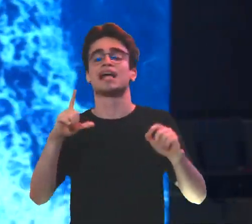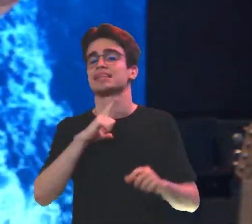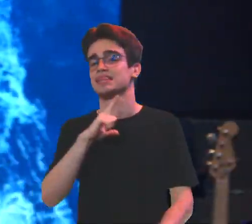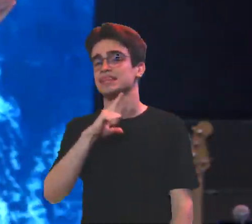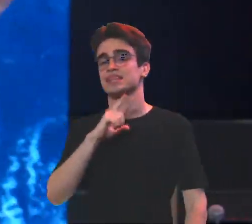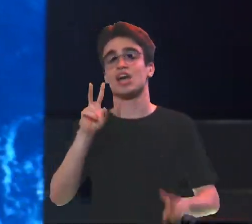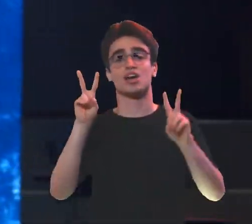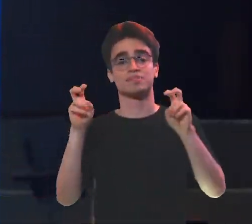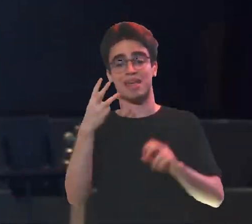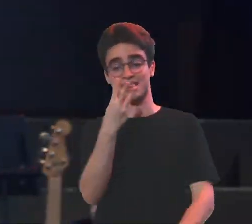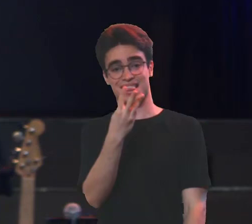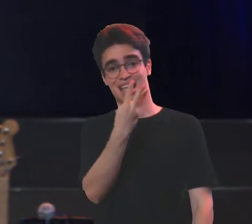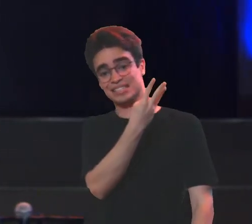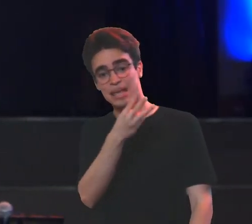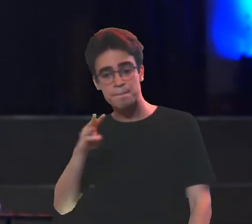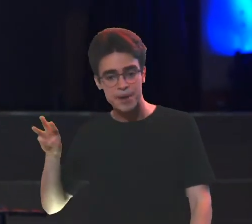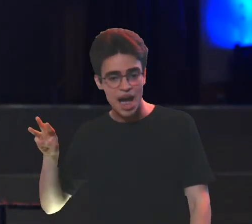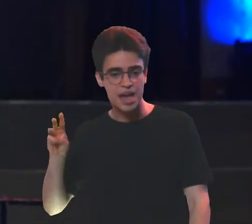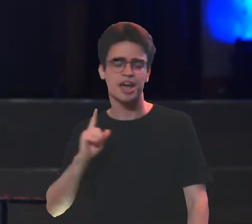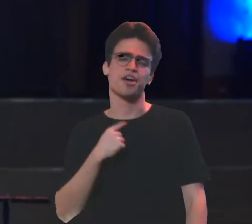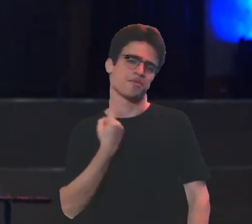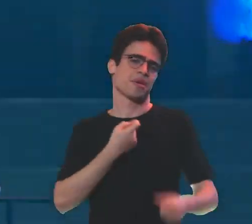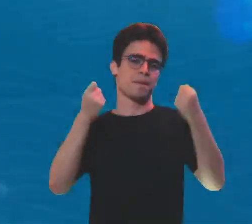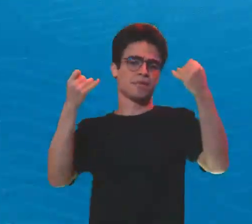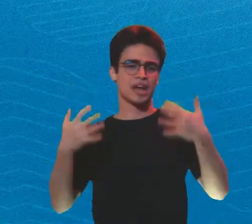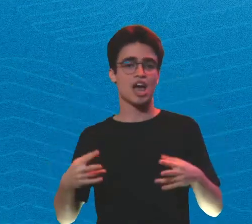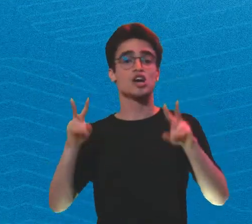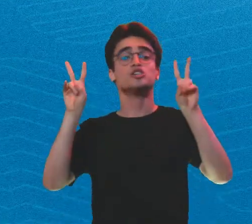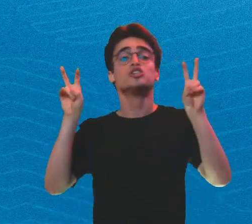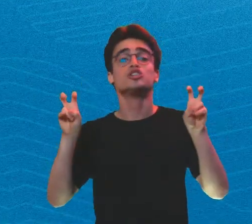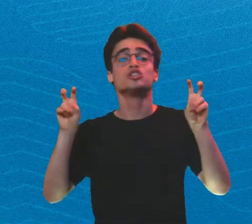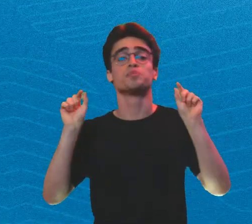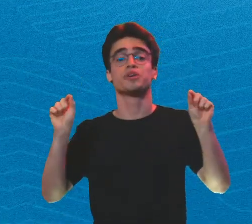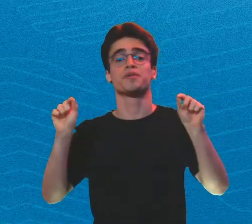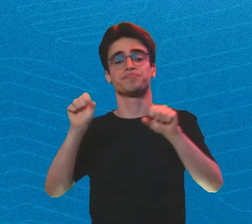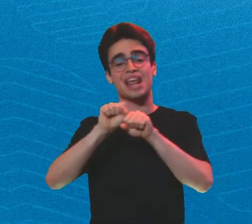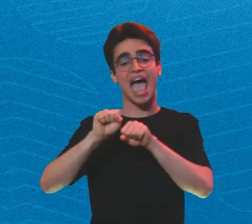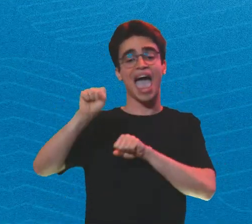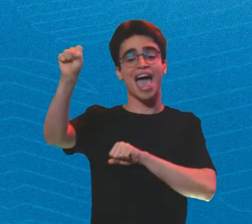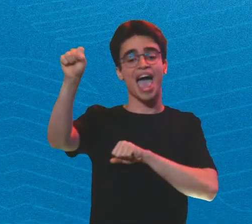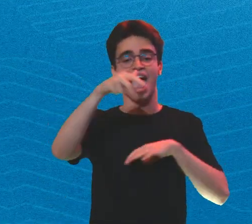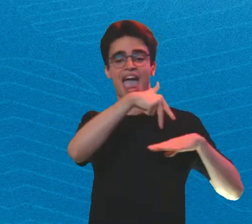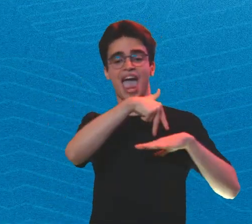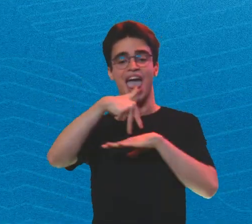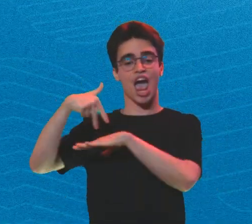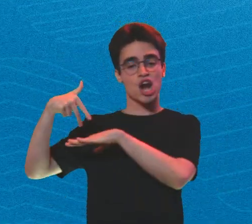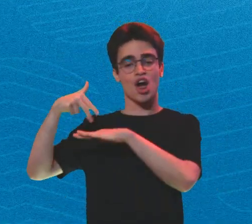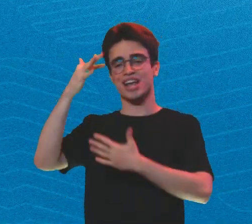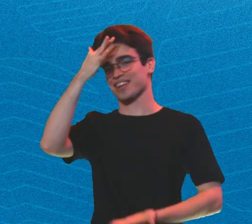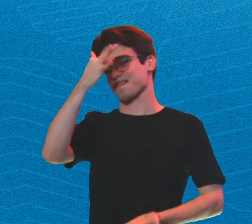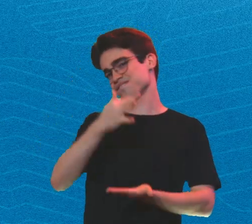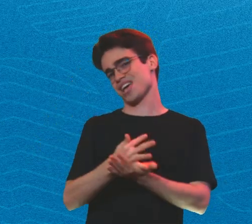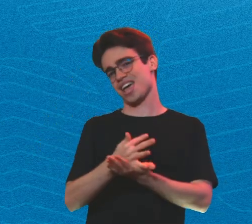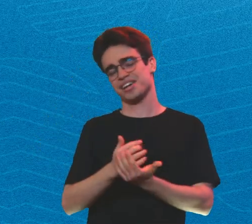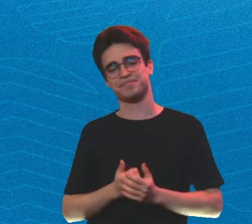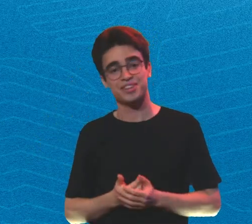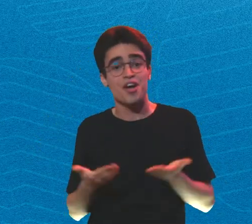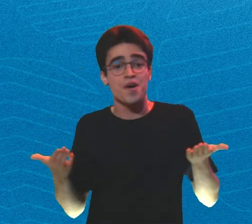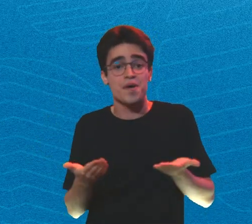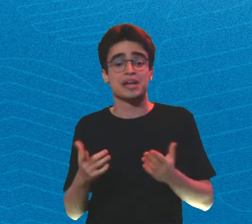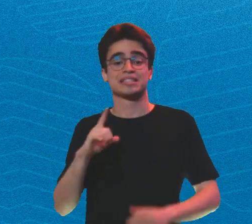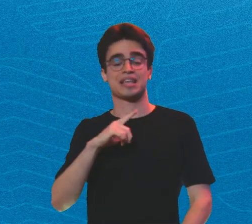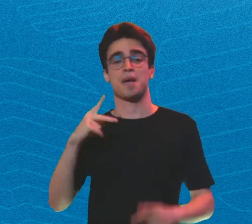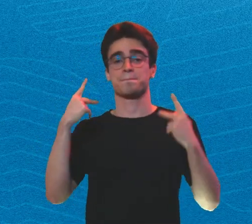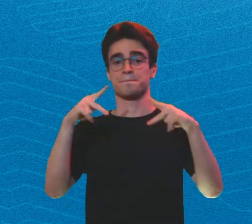3 semanas em que a gente vai falar sobre os heróis da fé. Então, nossa nova série de pregações